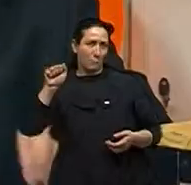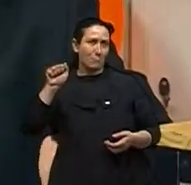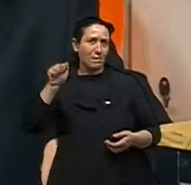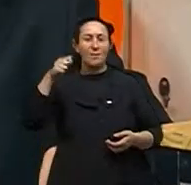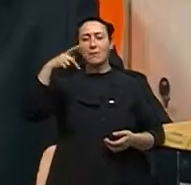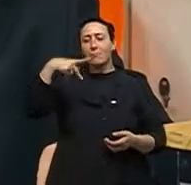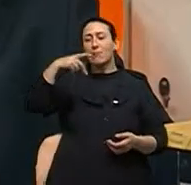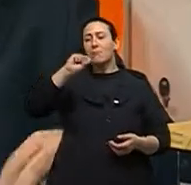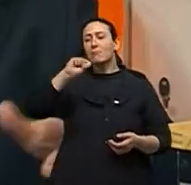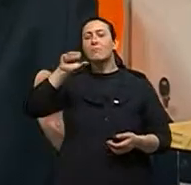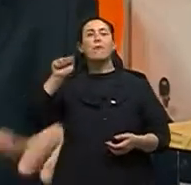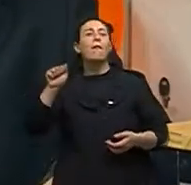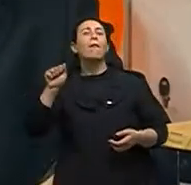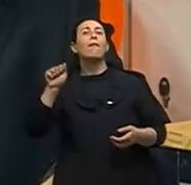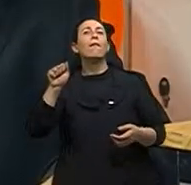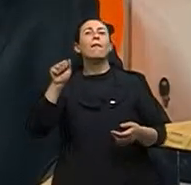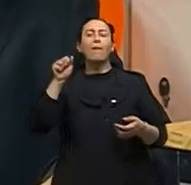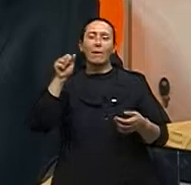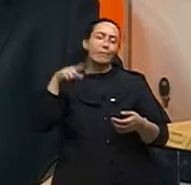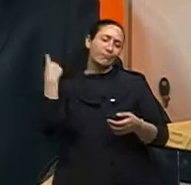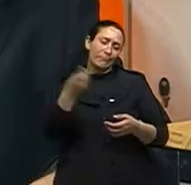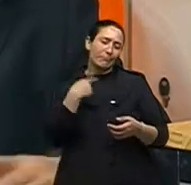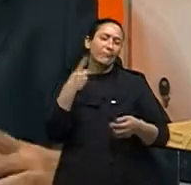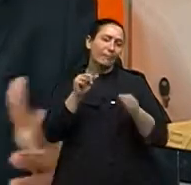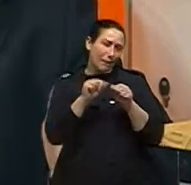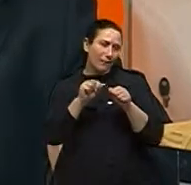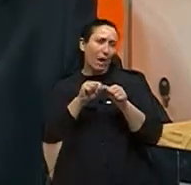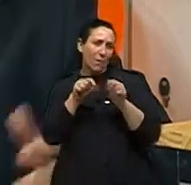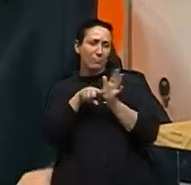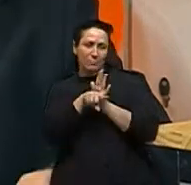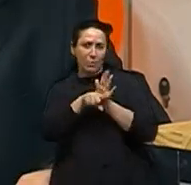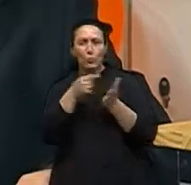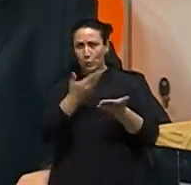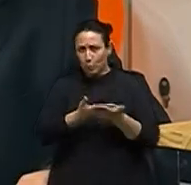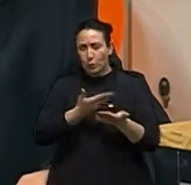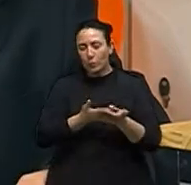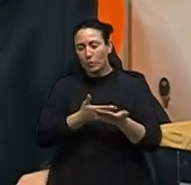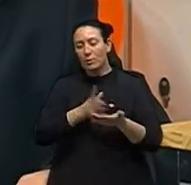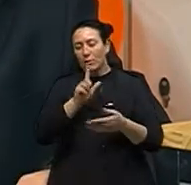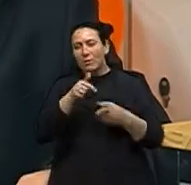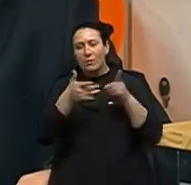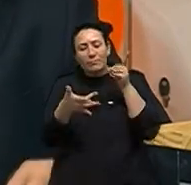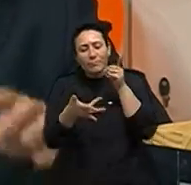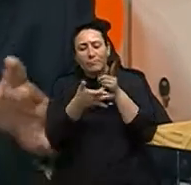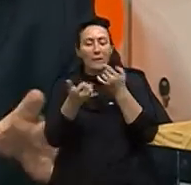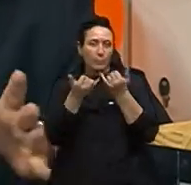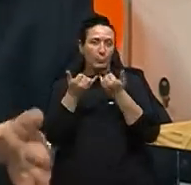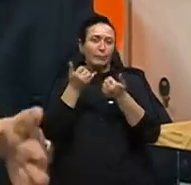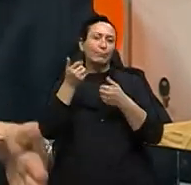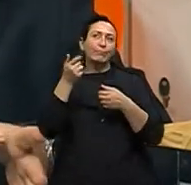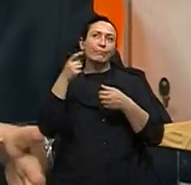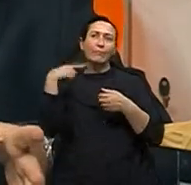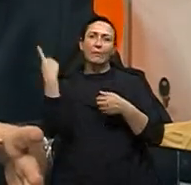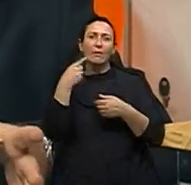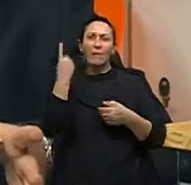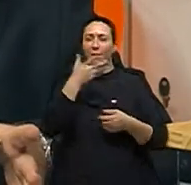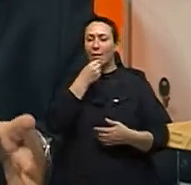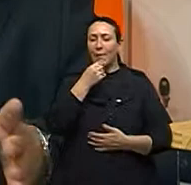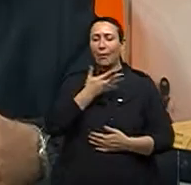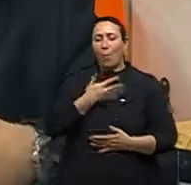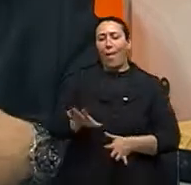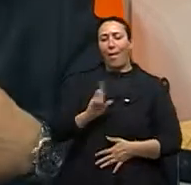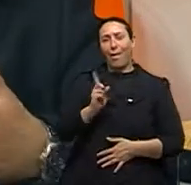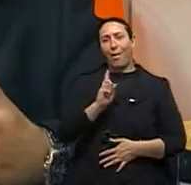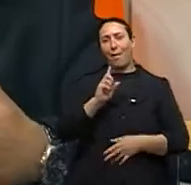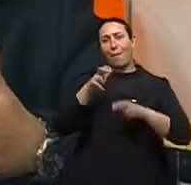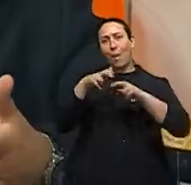a gente vê pelos estudos assim em relação a ância do toque retal ele não é importante só pro diagnóstico